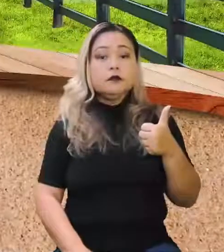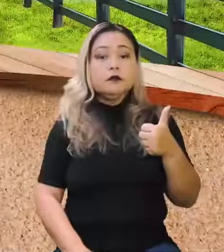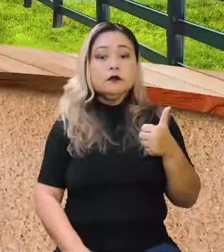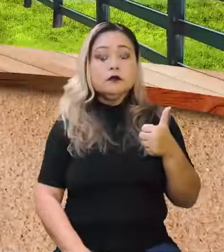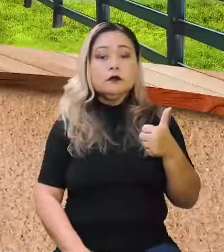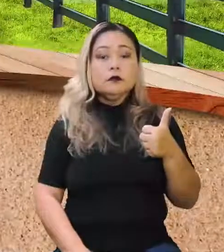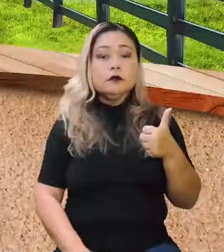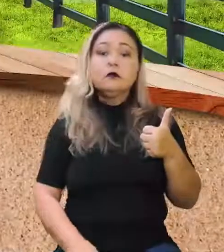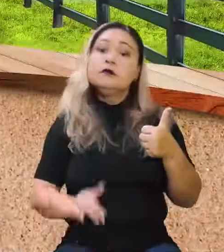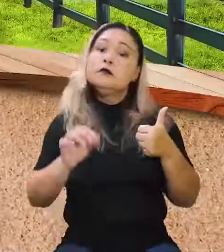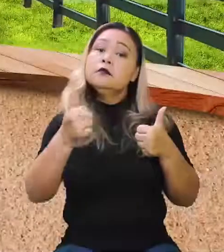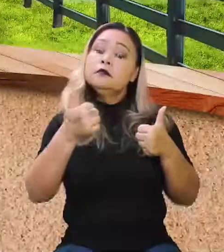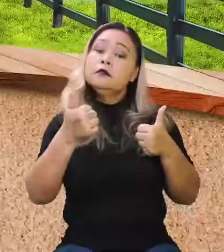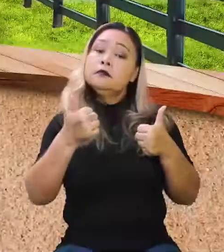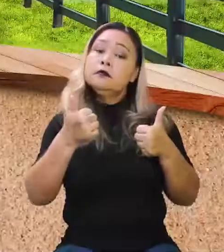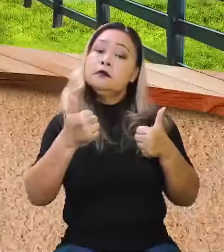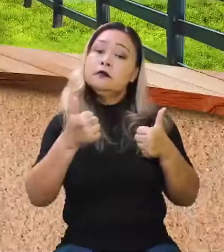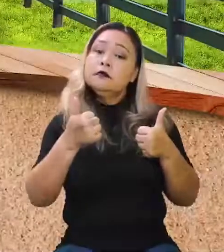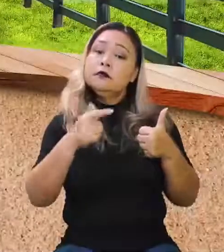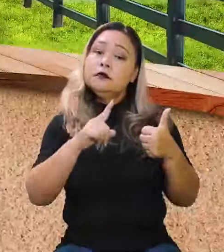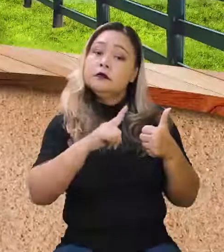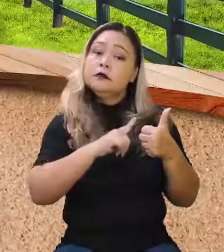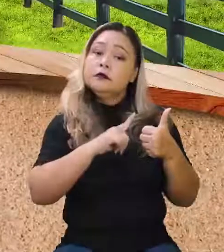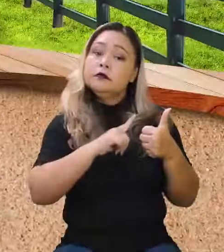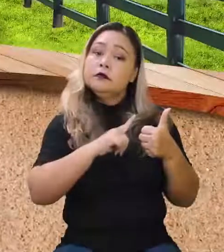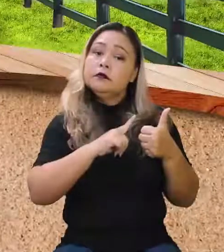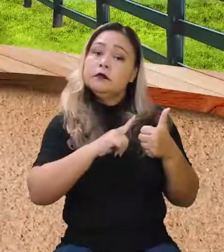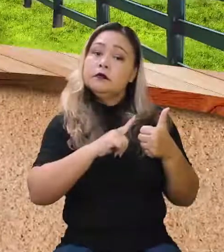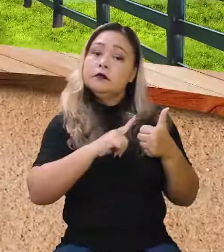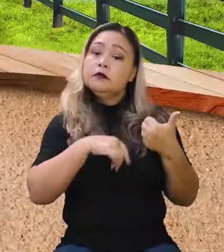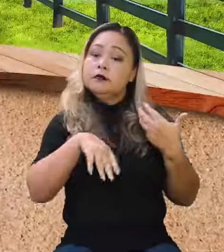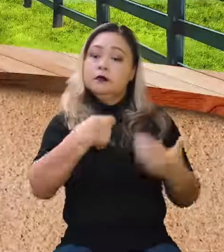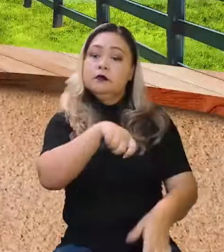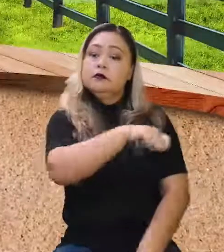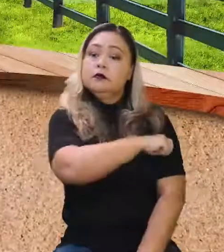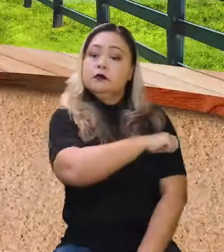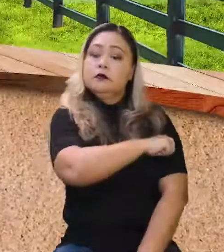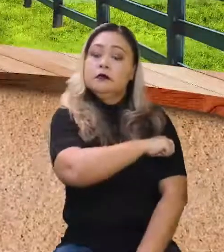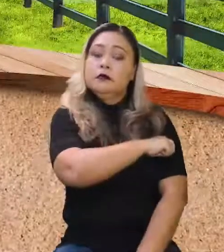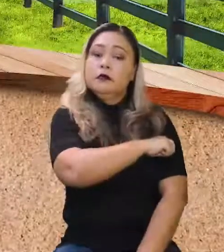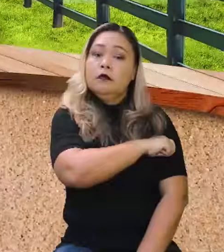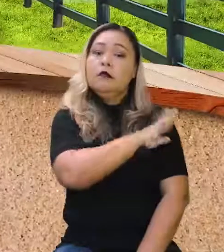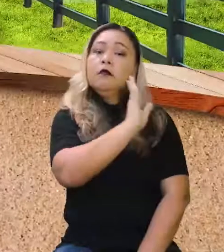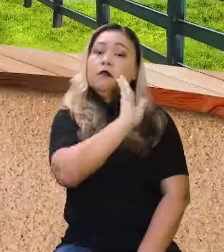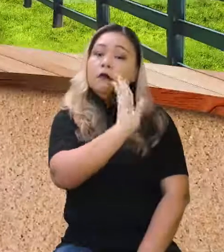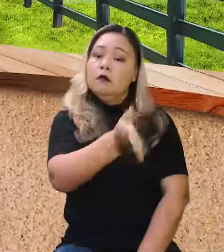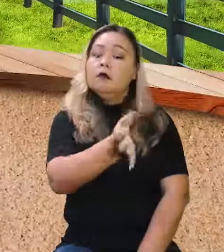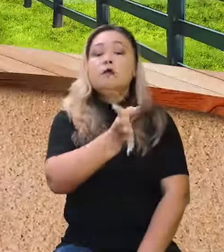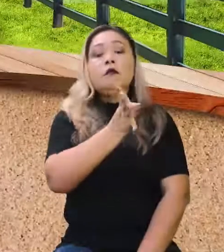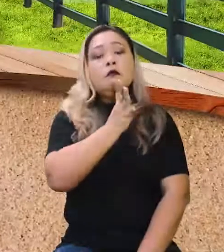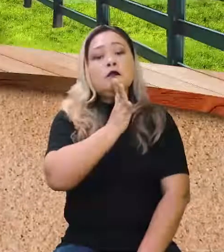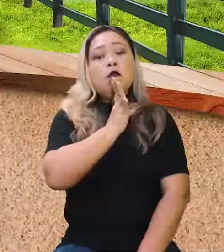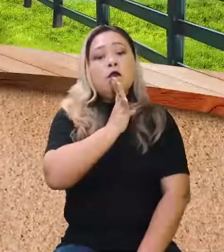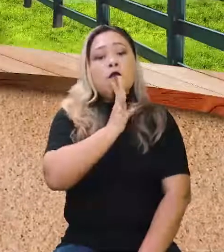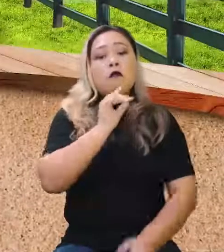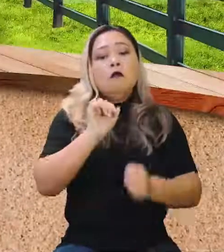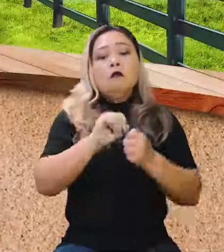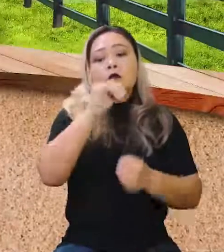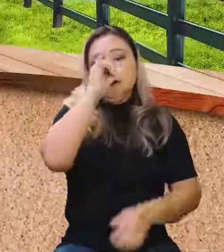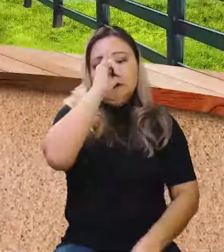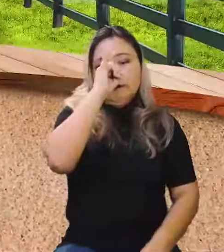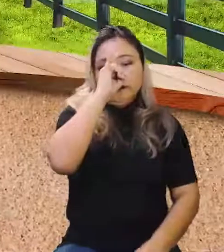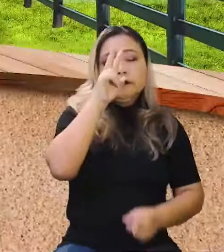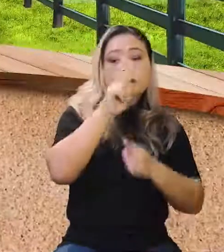vocês. Nós temos muitos estudantes, né, já familiarizados com a criação de